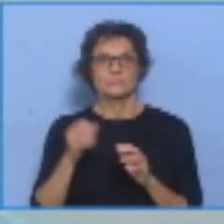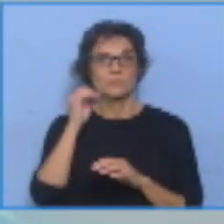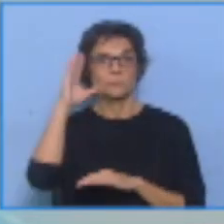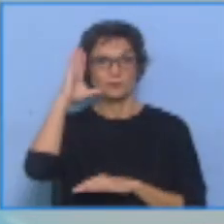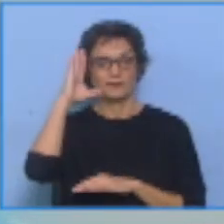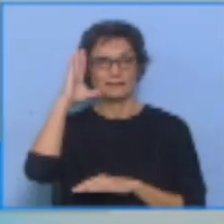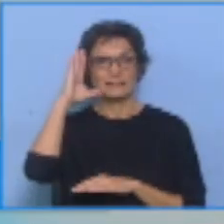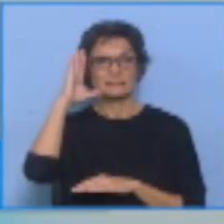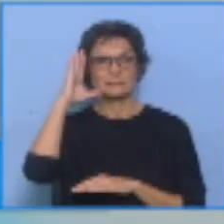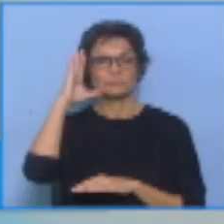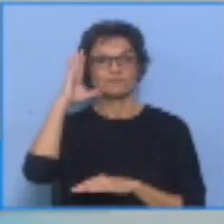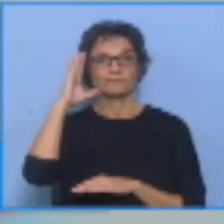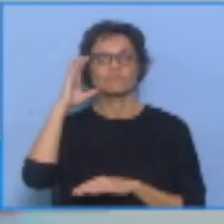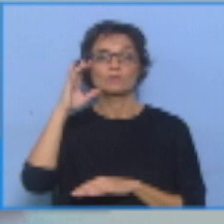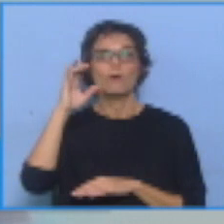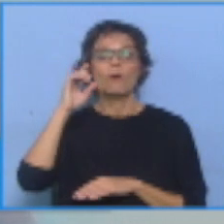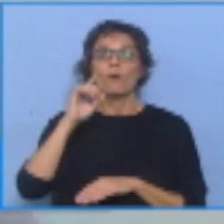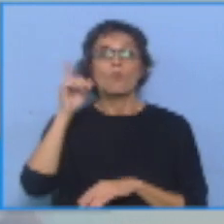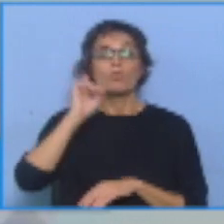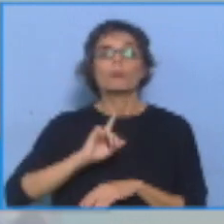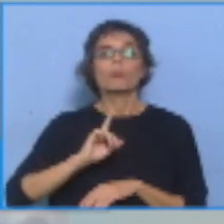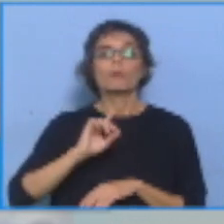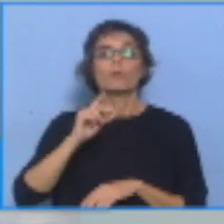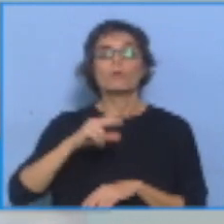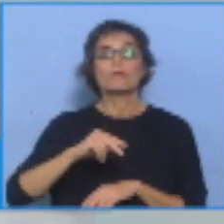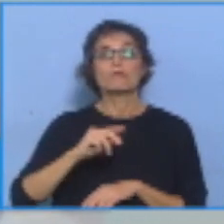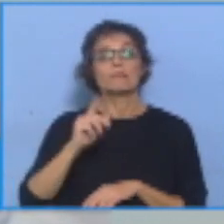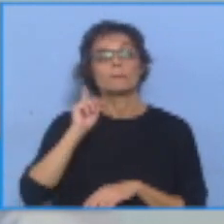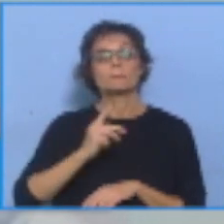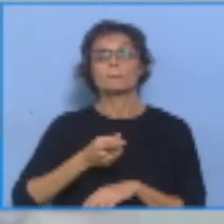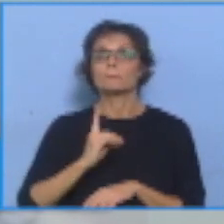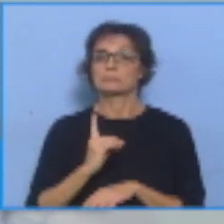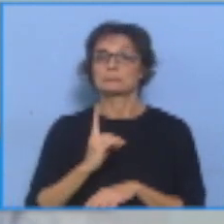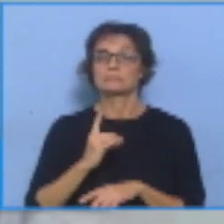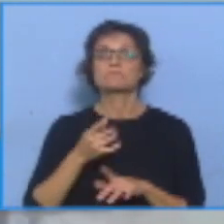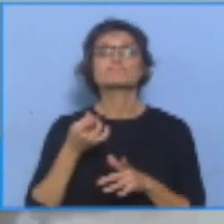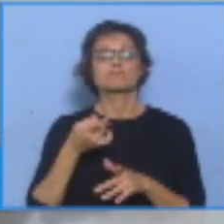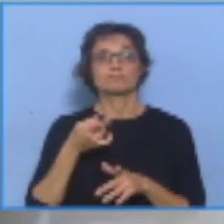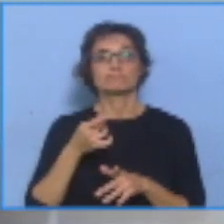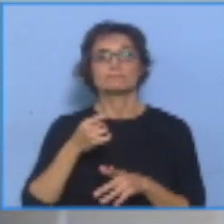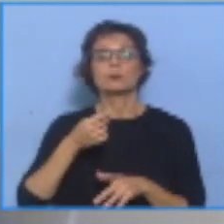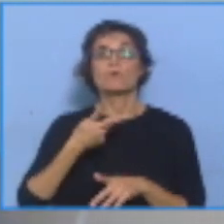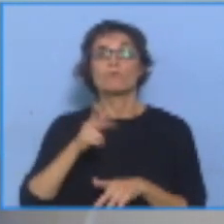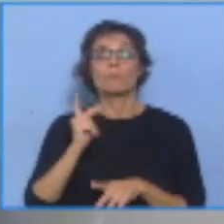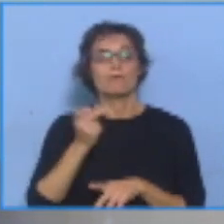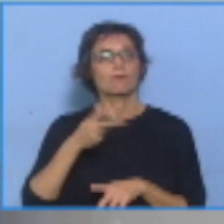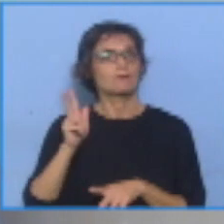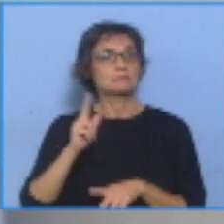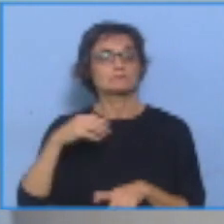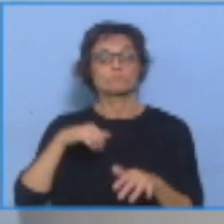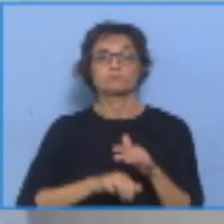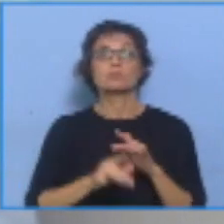Boa tarde. Assinala-se no dia 6 de novembro os 100 anos de nascimento de Sofia de Melo Breiner Andressen.